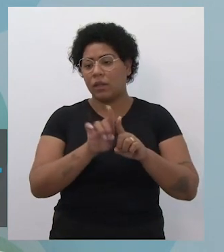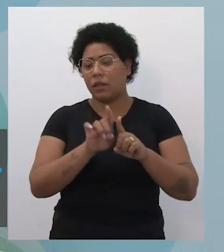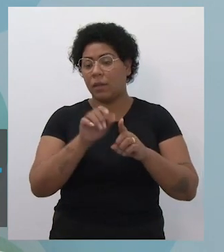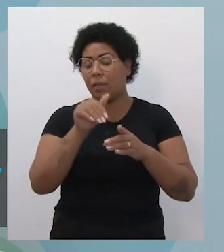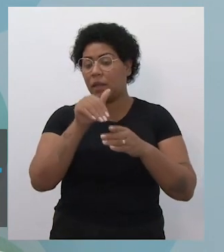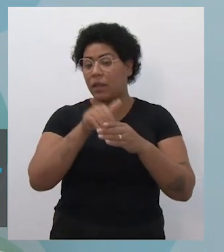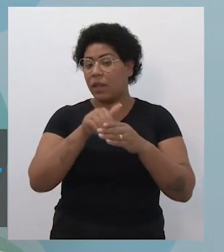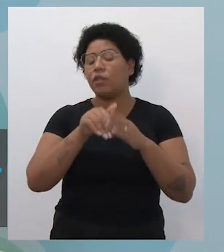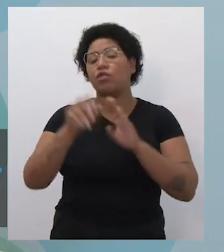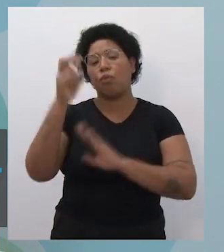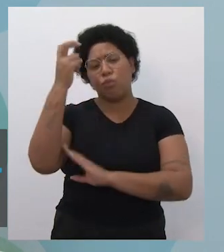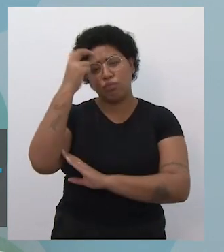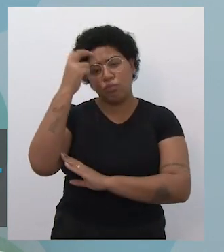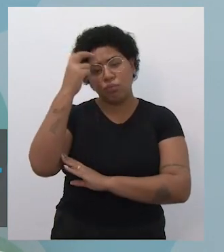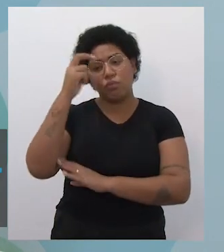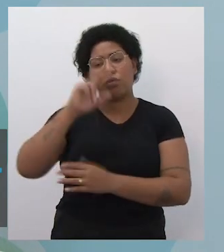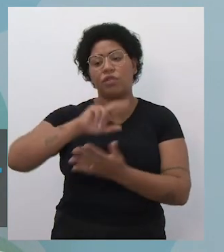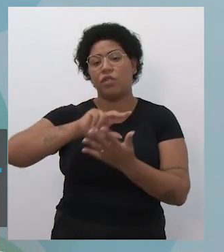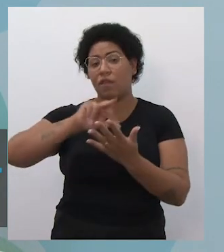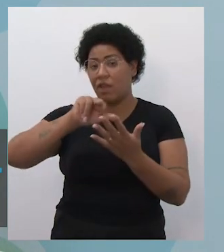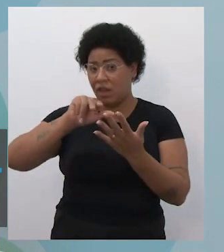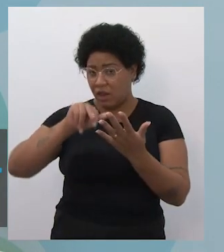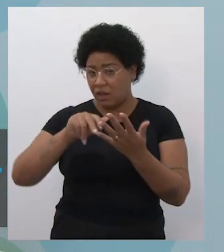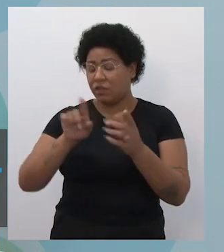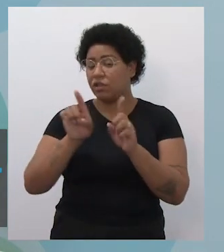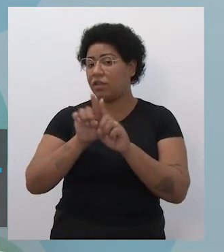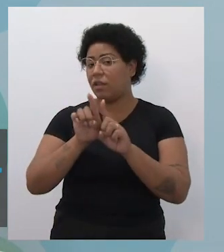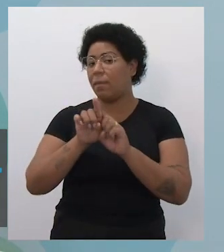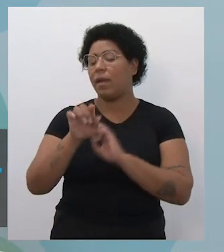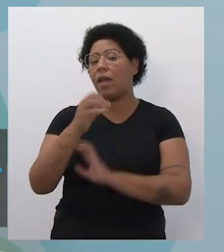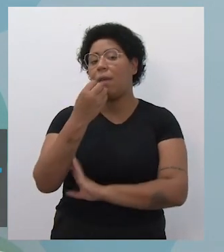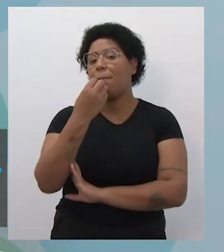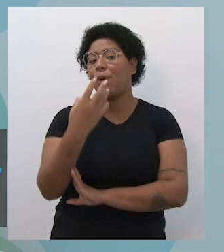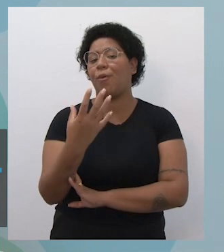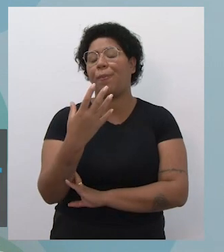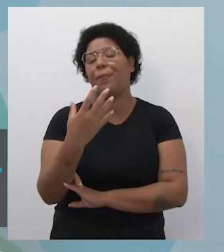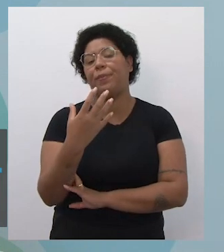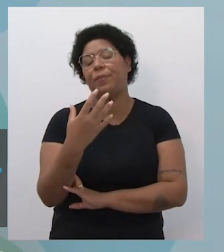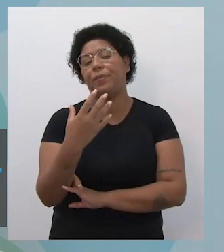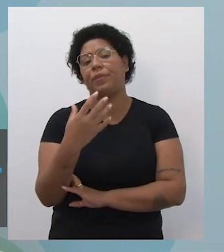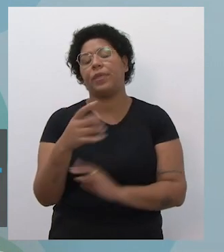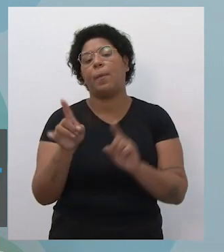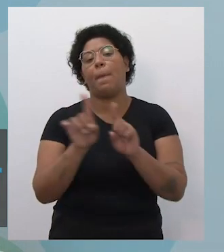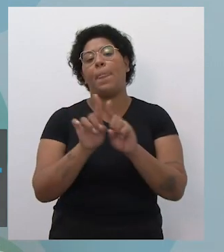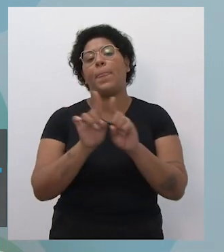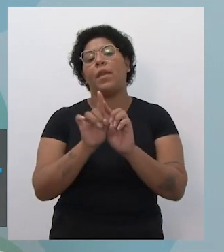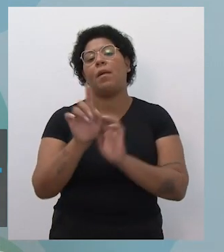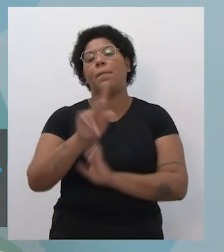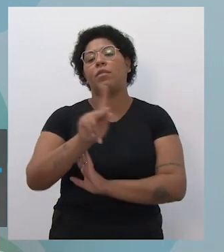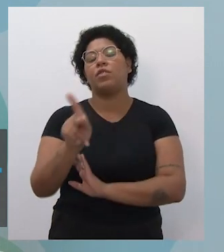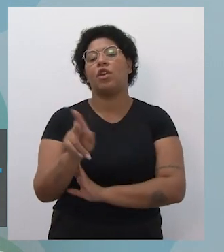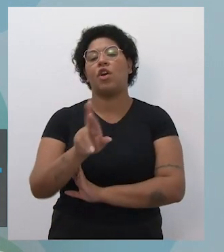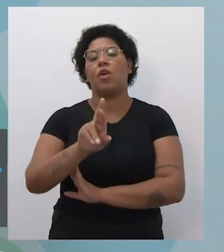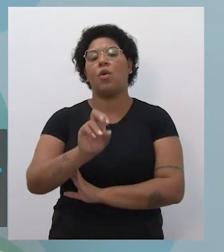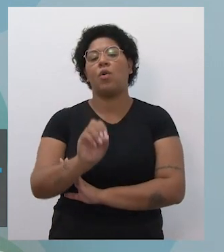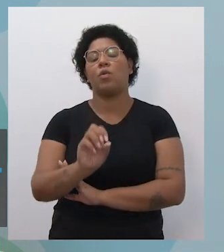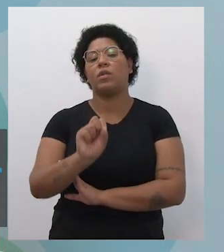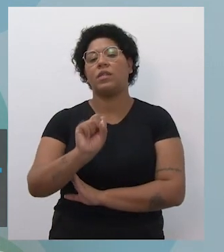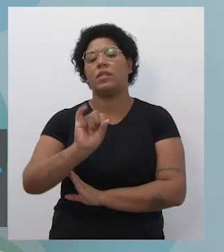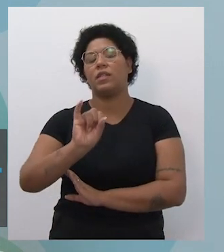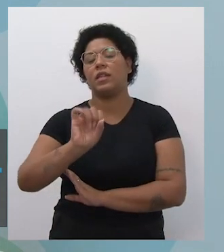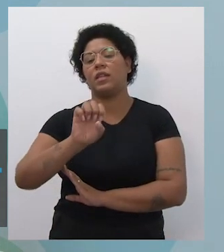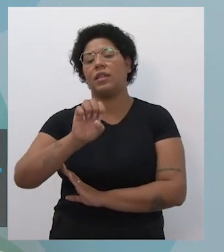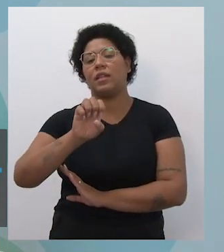diferenciadas, né, trazendo esses pontos de vista, é extremamente importante. Professora Rosicler fala do desenvolvimento